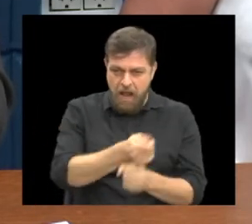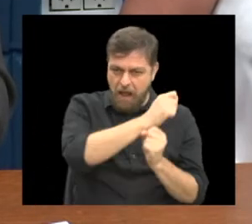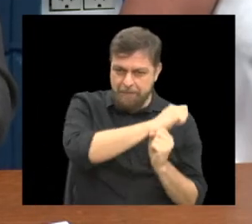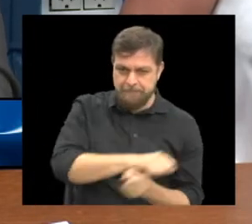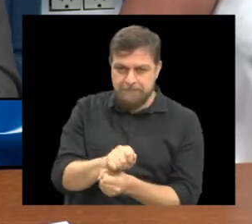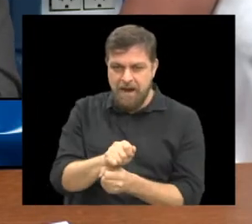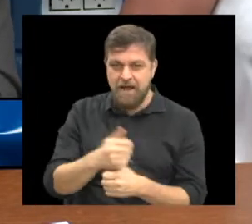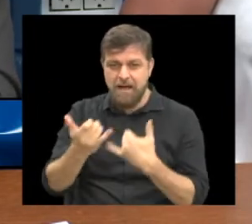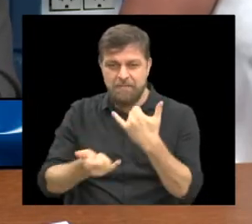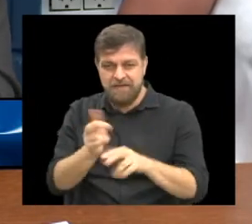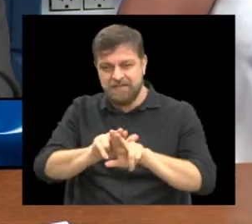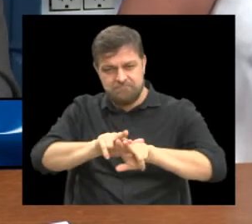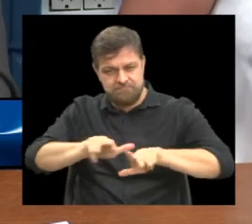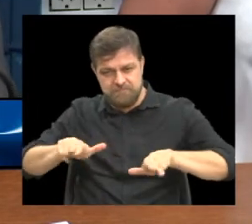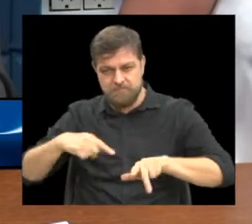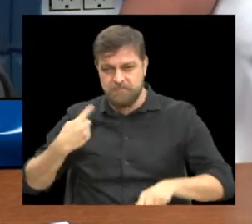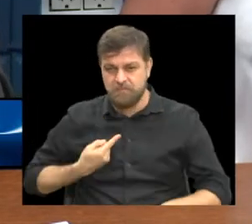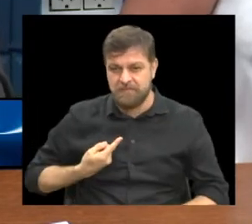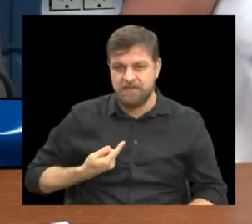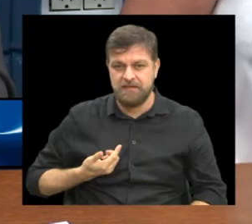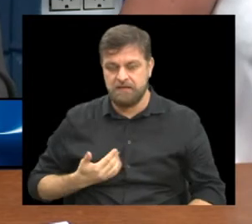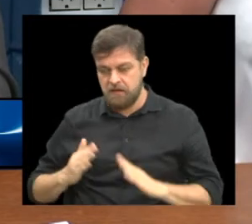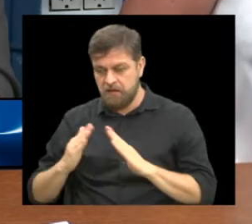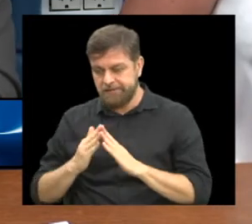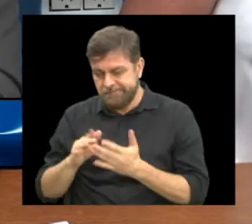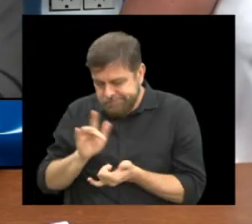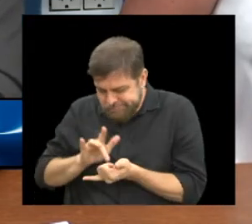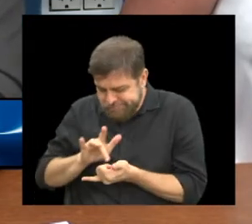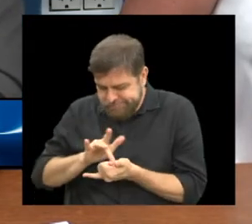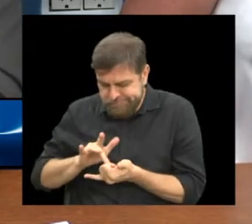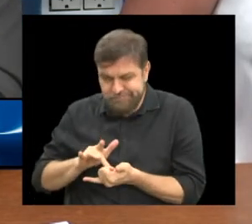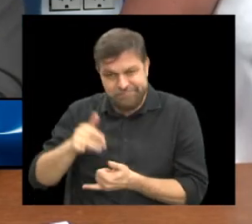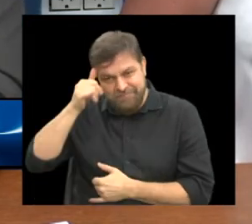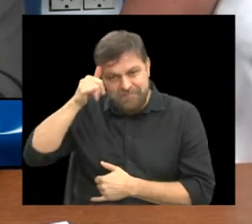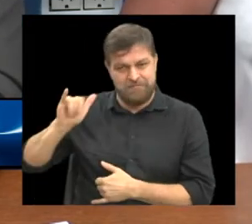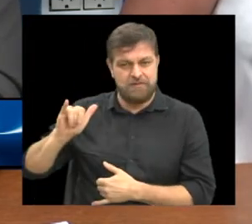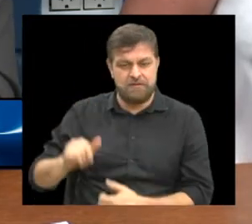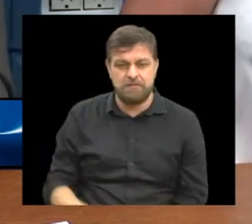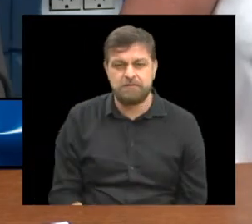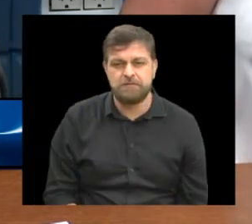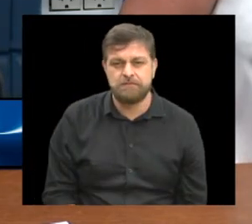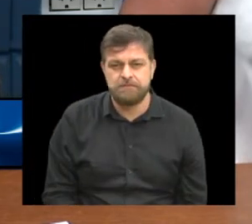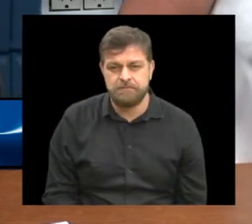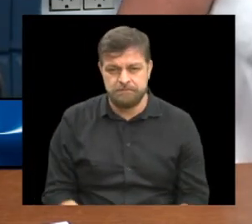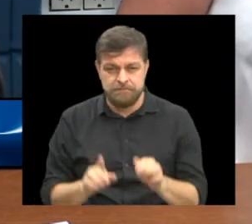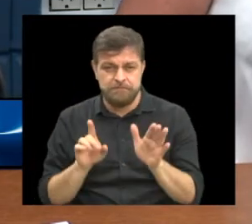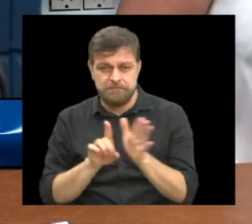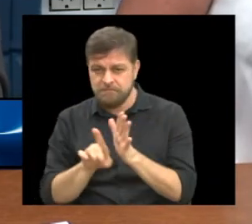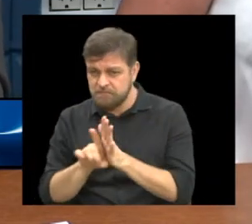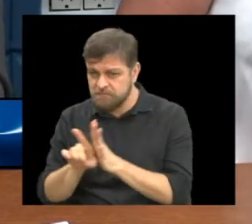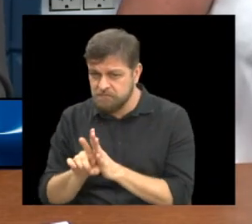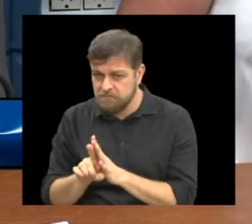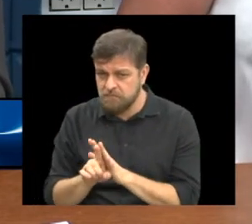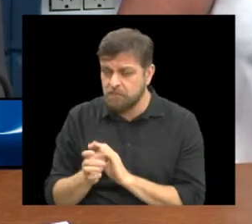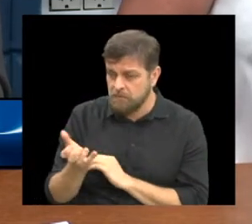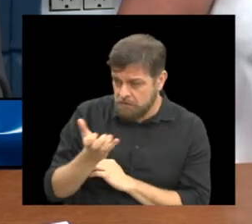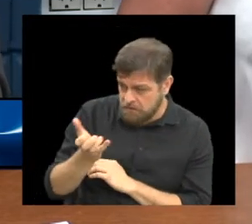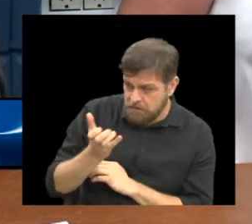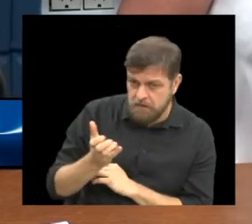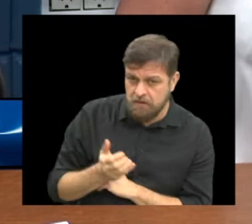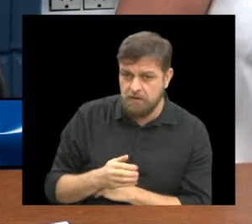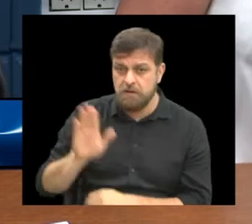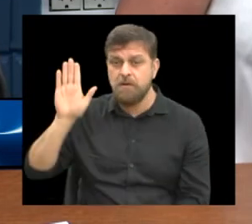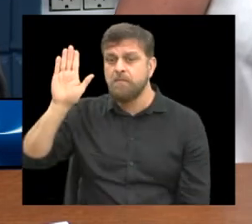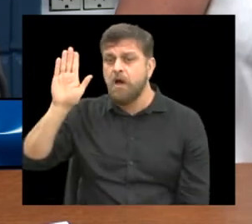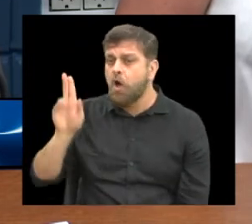que nós possamos tirar realmente a criança de dentro de casa. Eu vou abrir aqui a pergunta. Alguém, caso queira fazer algum questionamento, só pediria